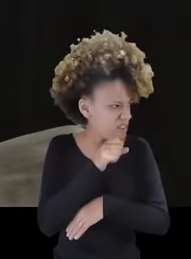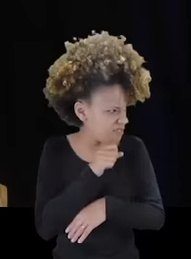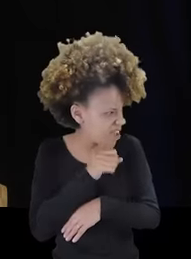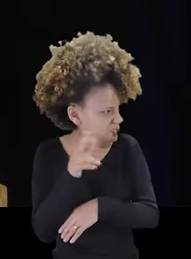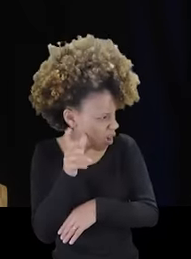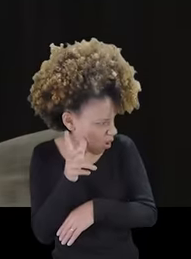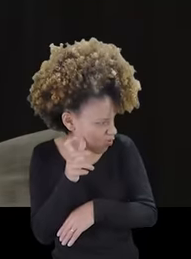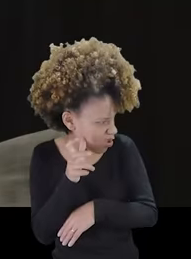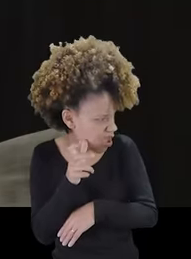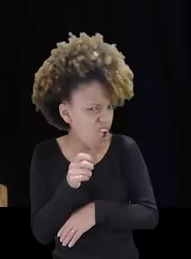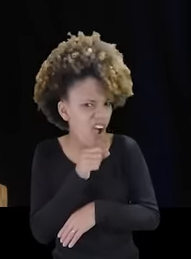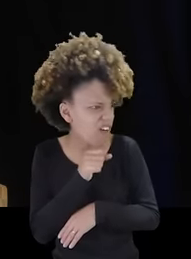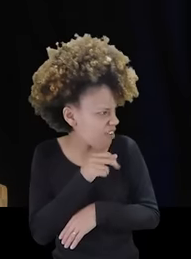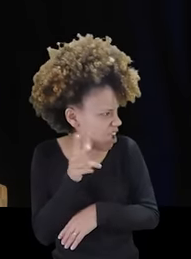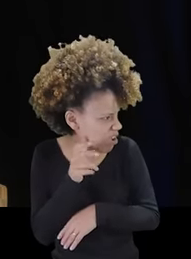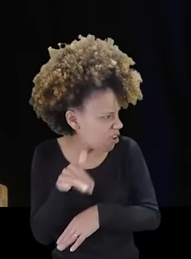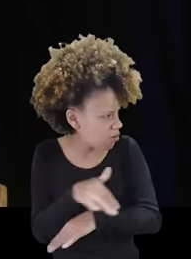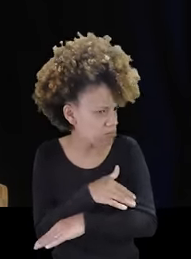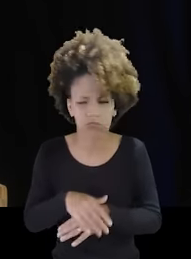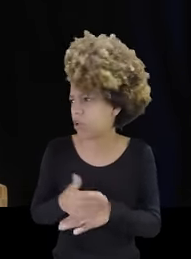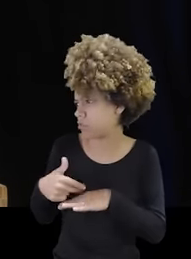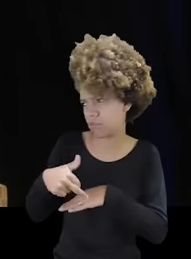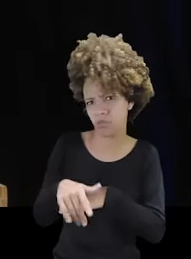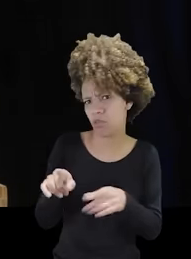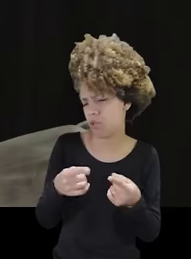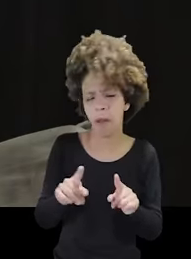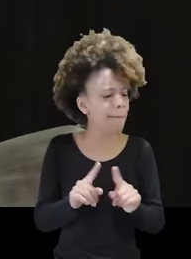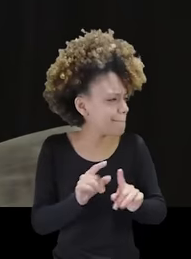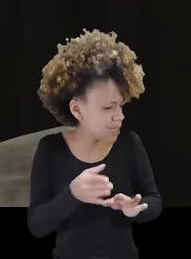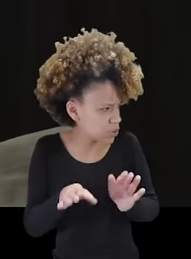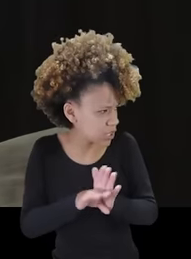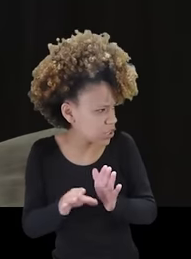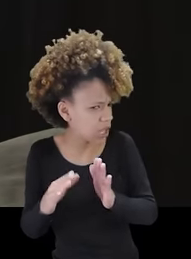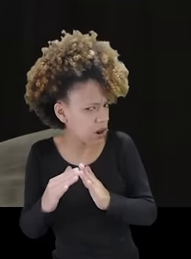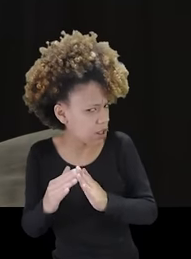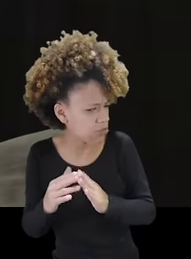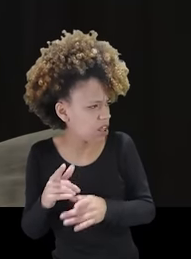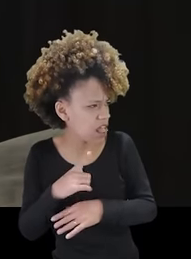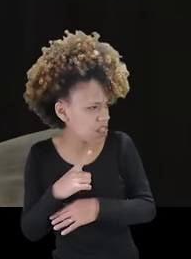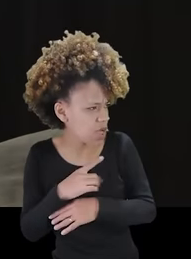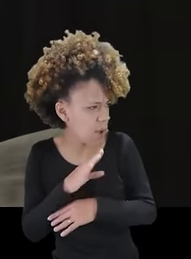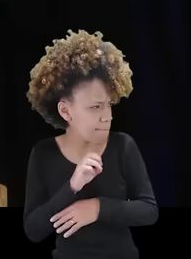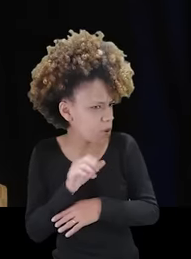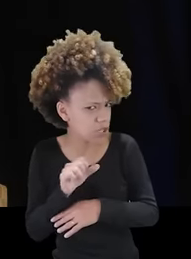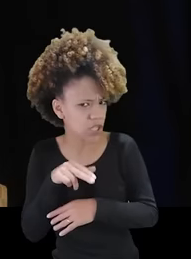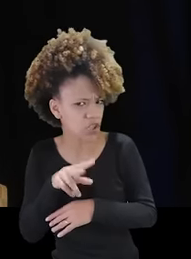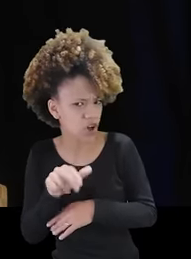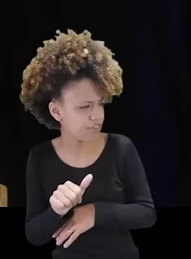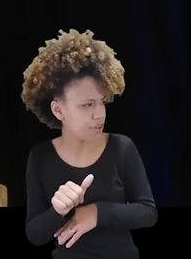ouve porque tá tocando na rua ela tá passando aí tá tocando tudo bem mas ela quando ela chega lá no escurinho ela não tem uma Bossa Nova lá